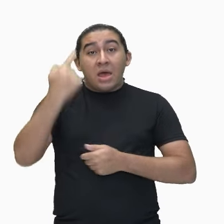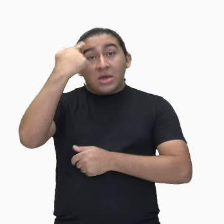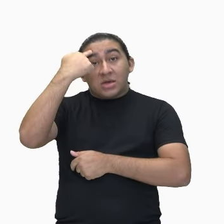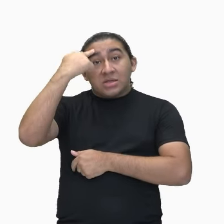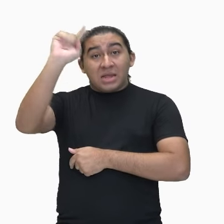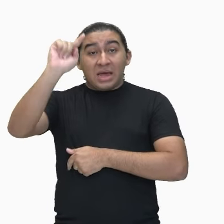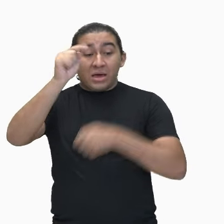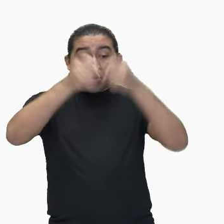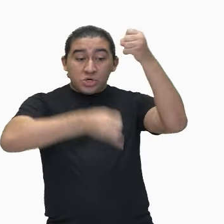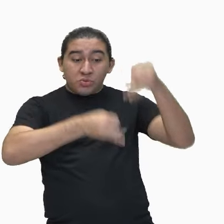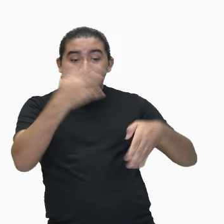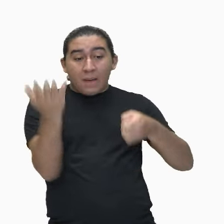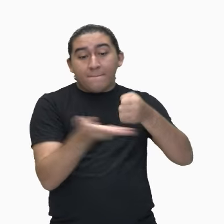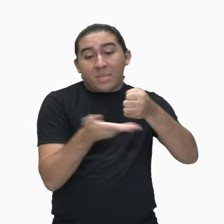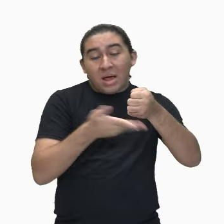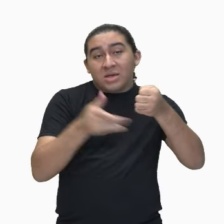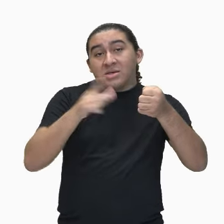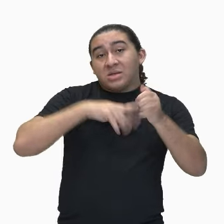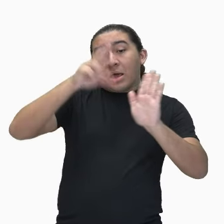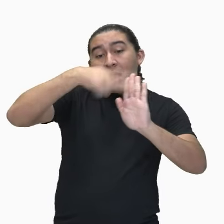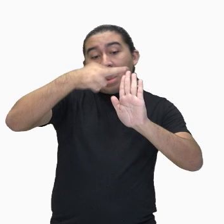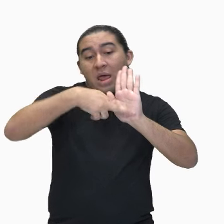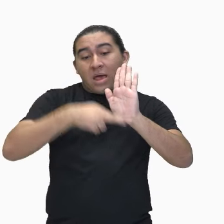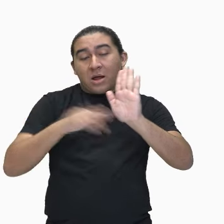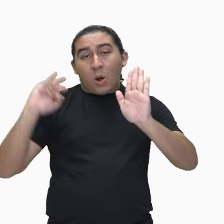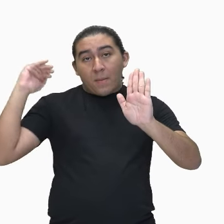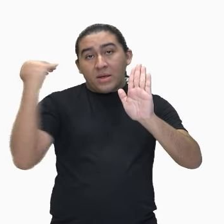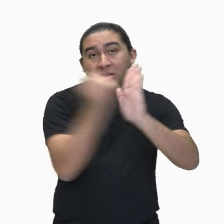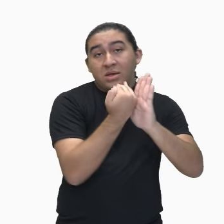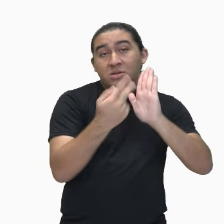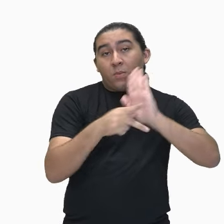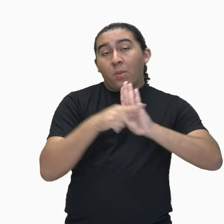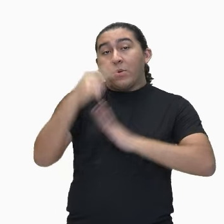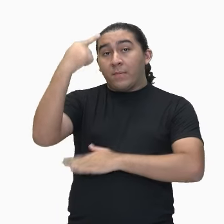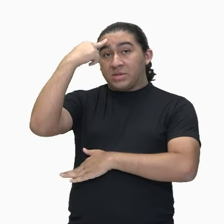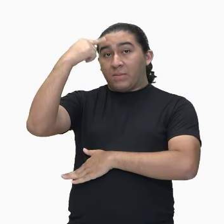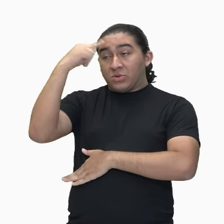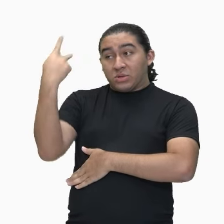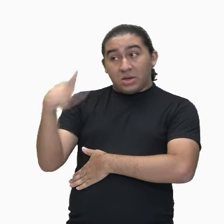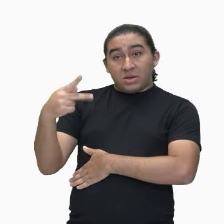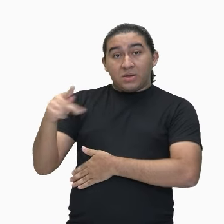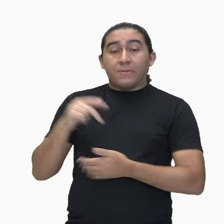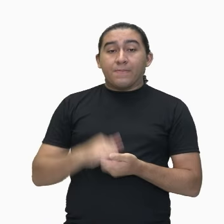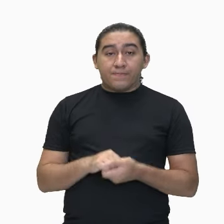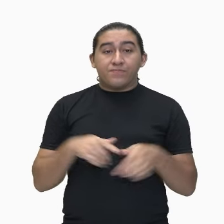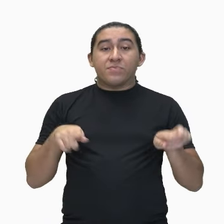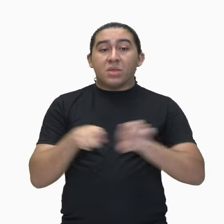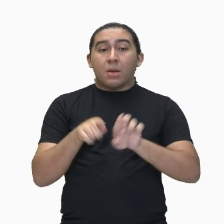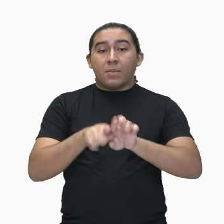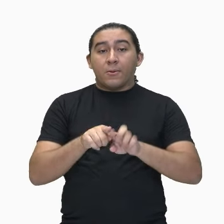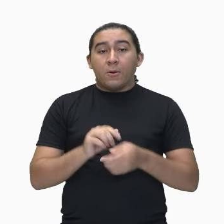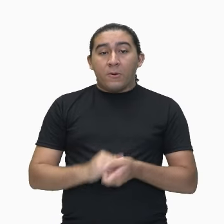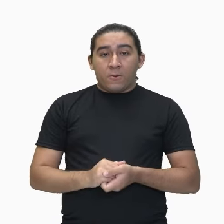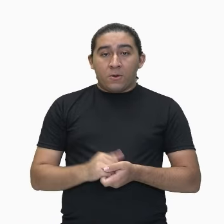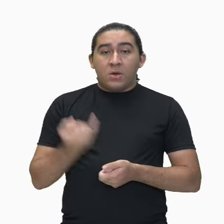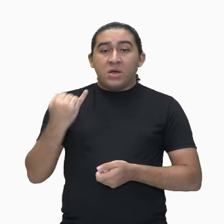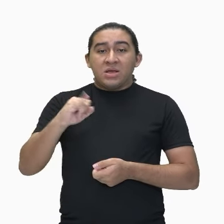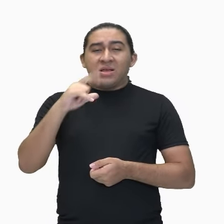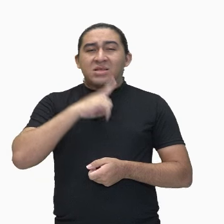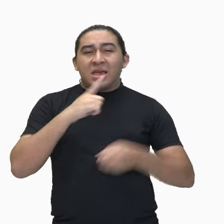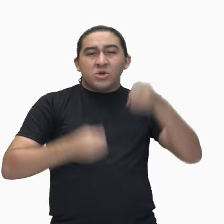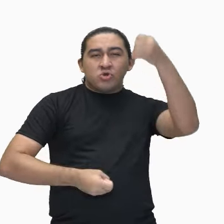ideias, provando que segue regras universais do pensamento, tá? E ele recusa